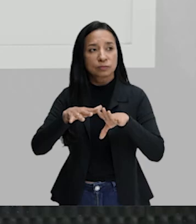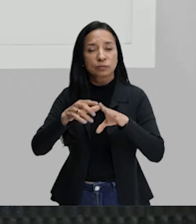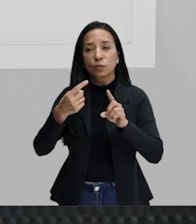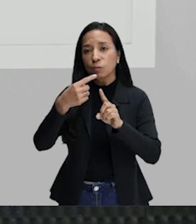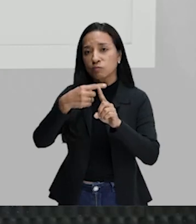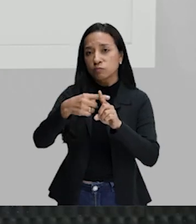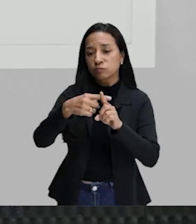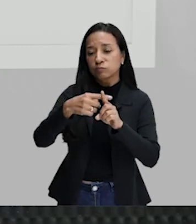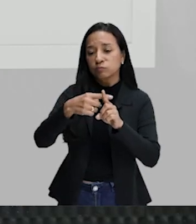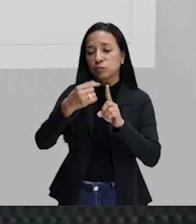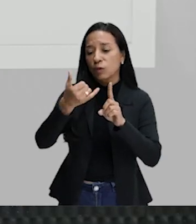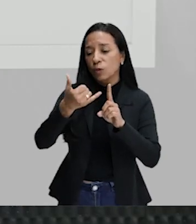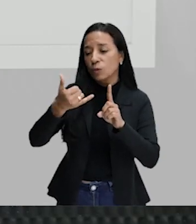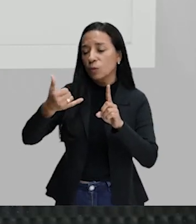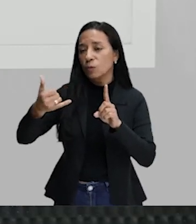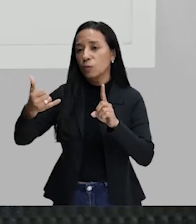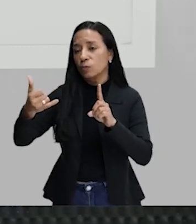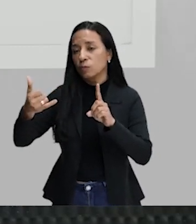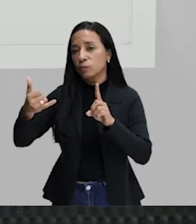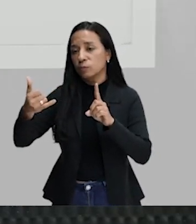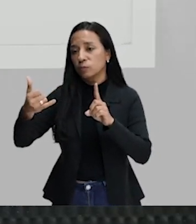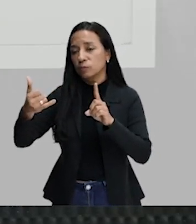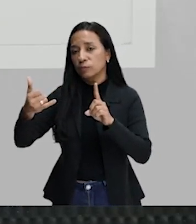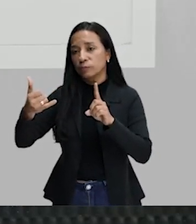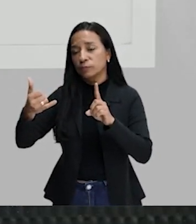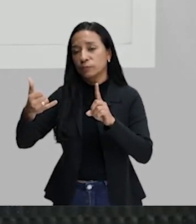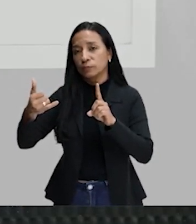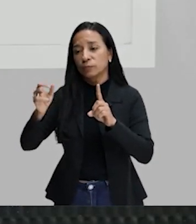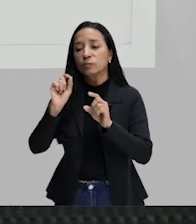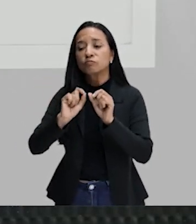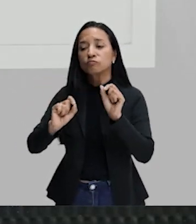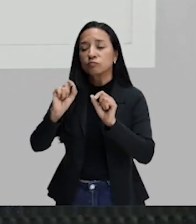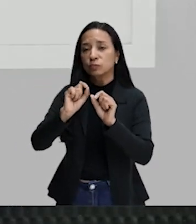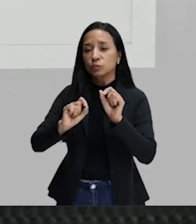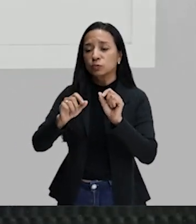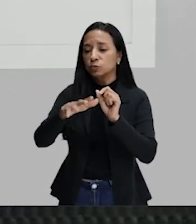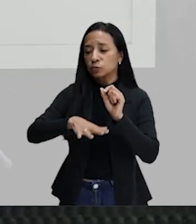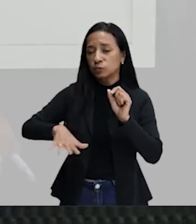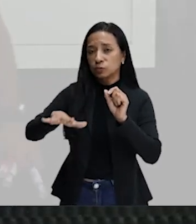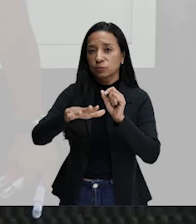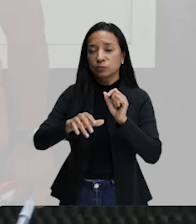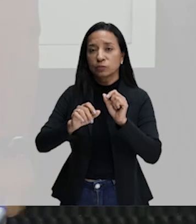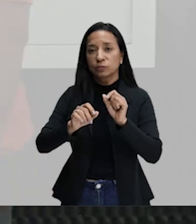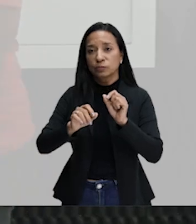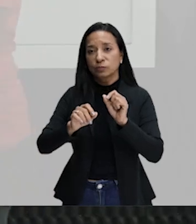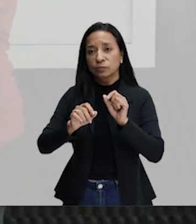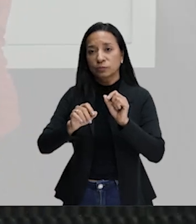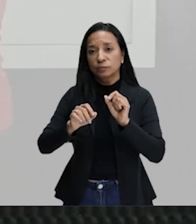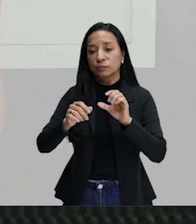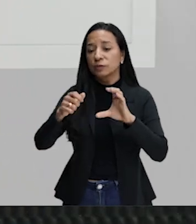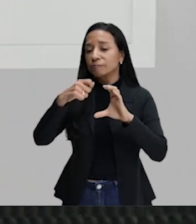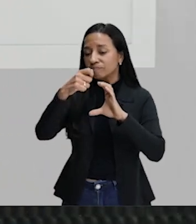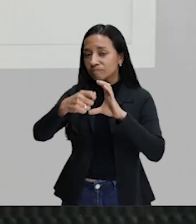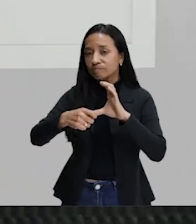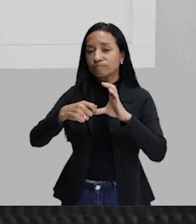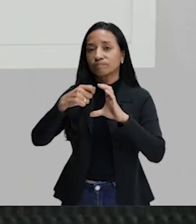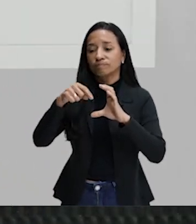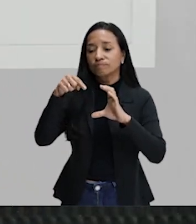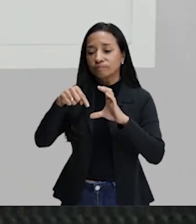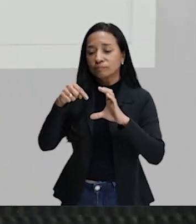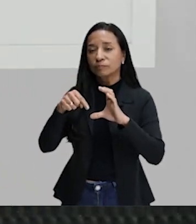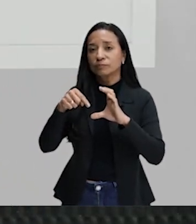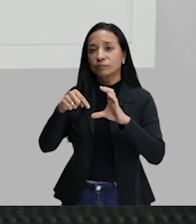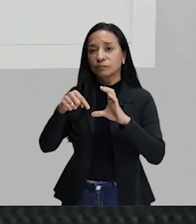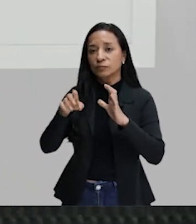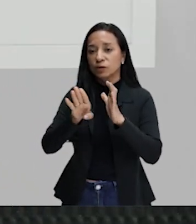esta. Então nós temos a ação do campo, tá ok? E esta carga, tá certo? Para que